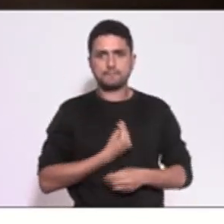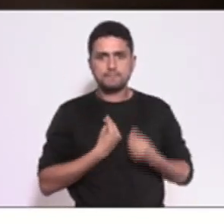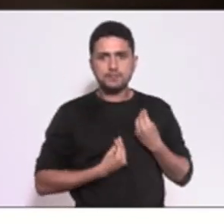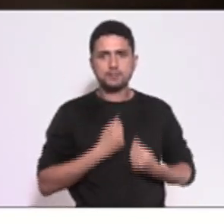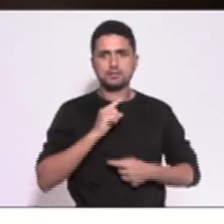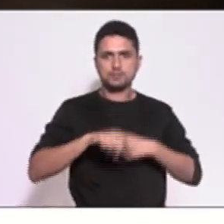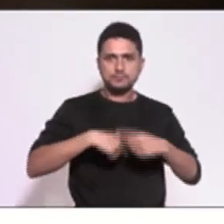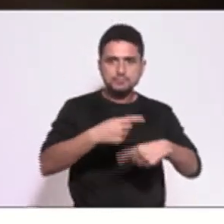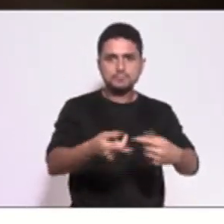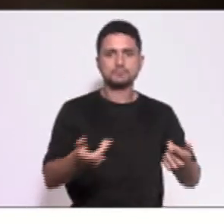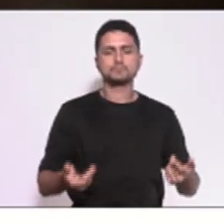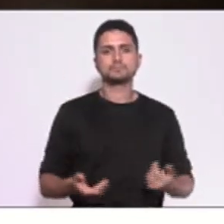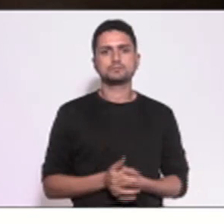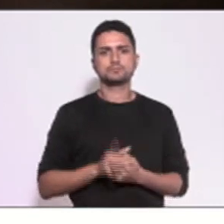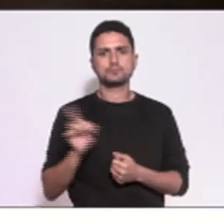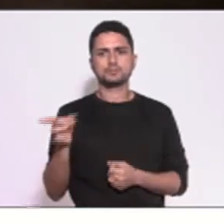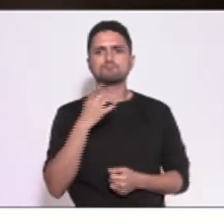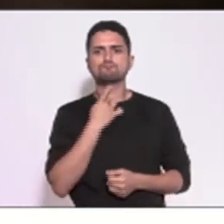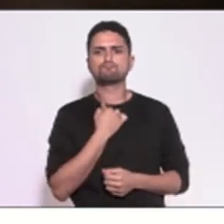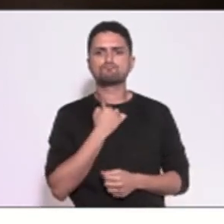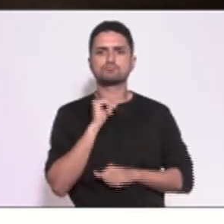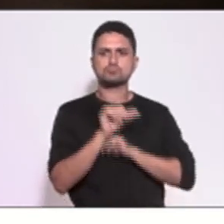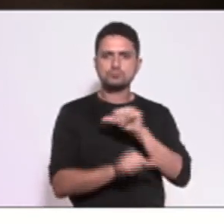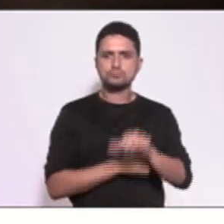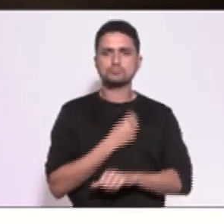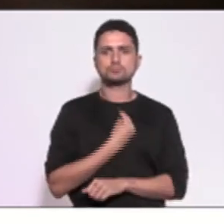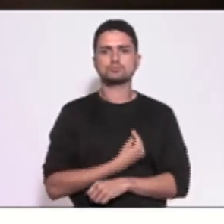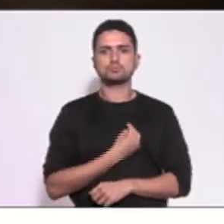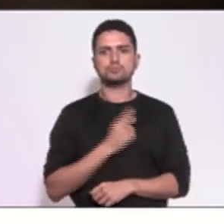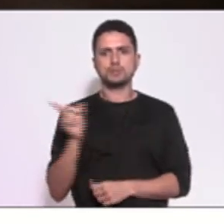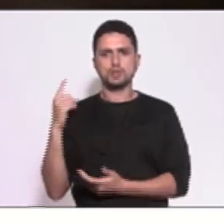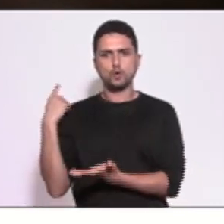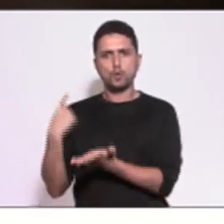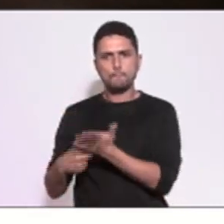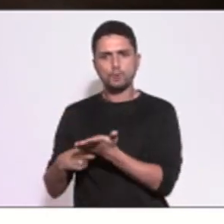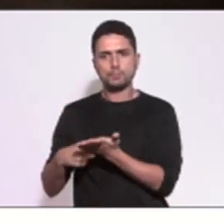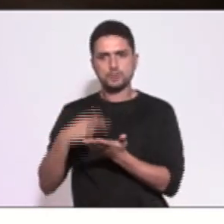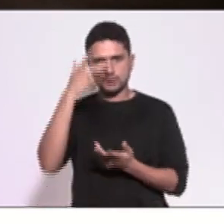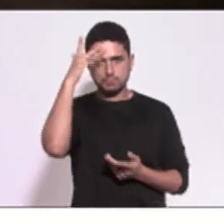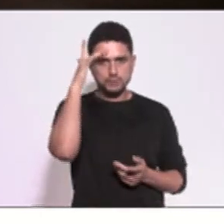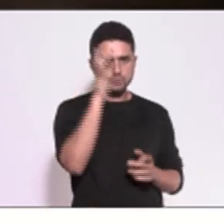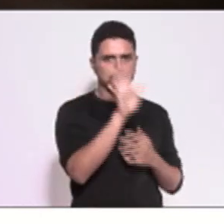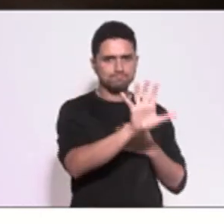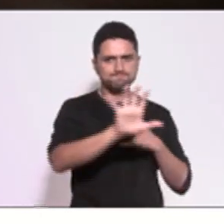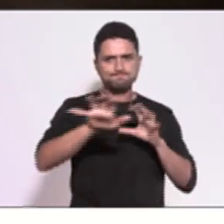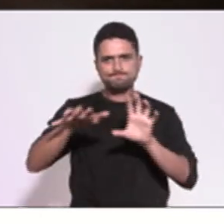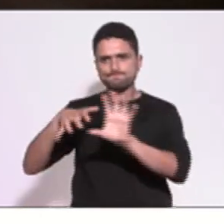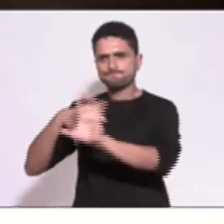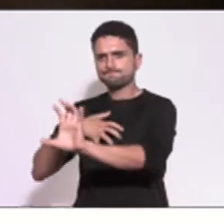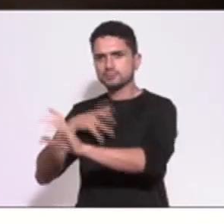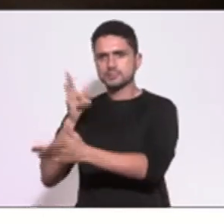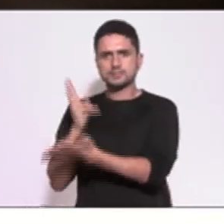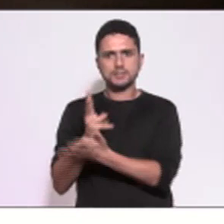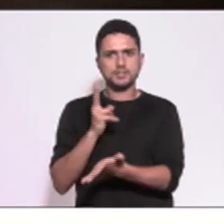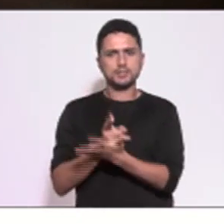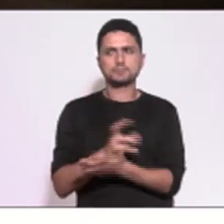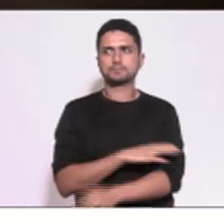realizador automotivado, uma pessoa fundamentalmente comprometido com o próximo. Eu não poderia encerrar sem